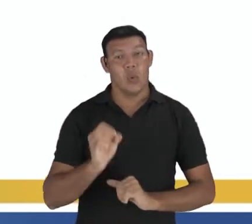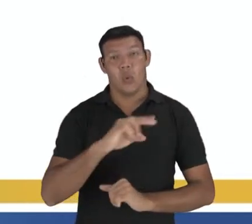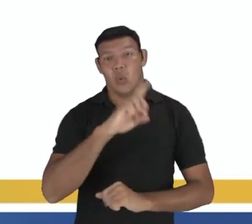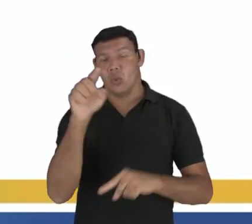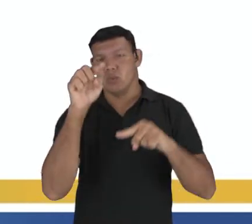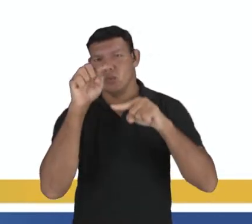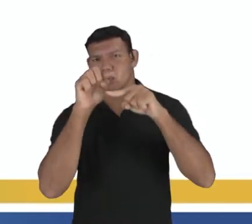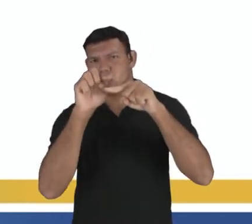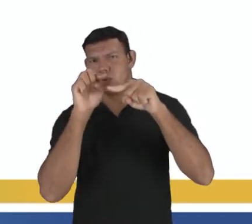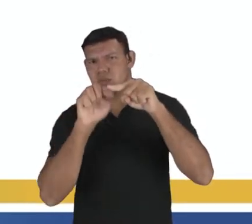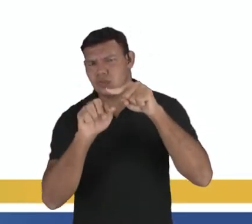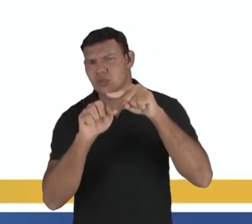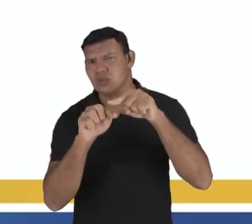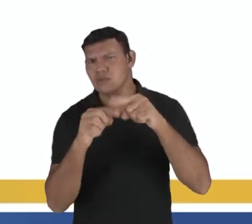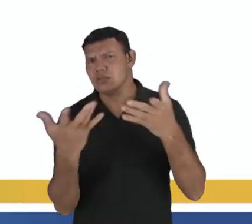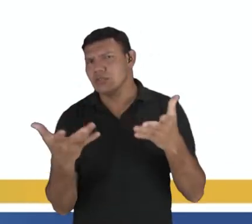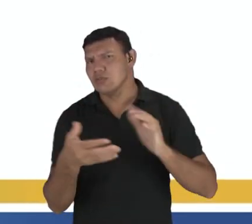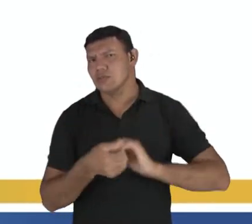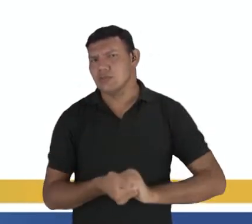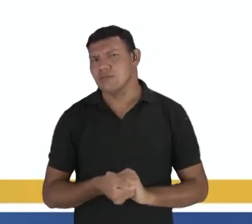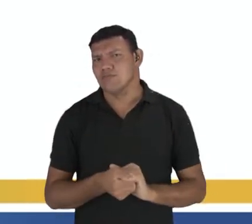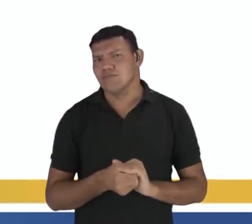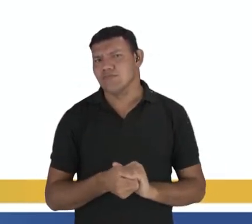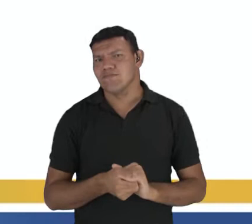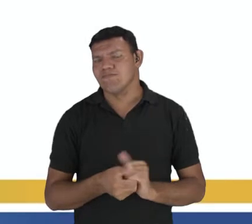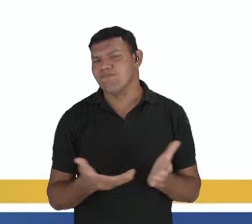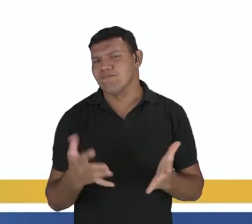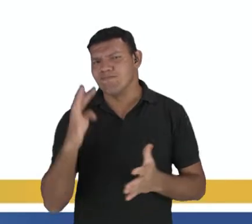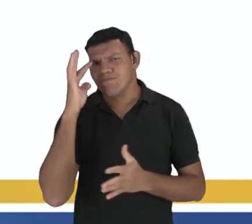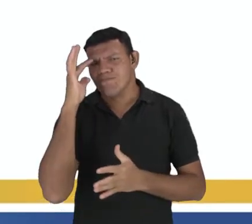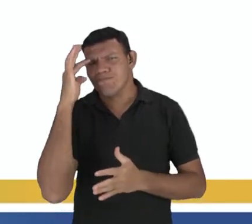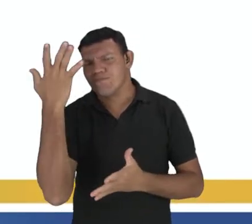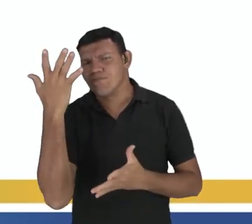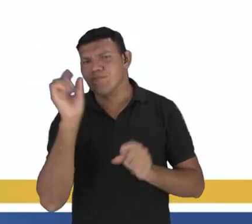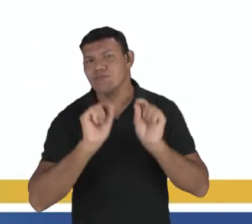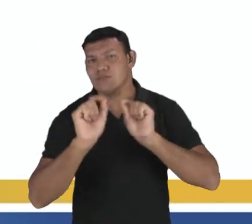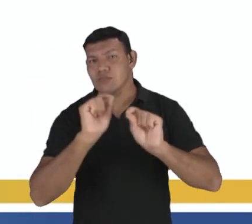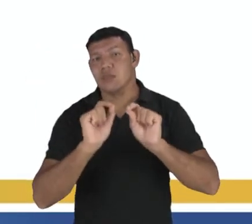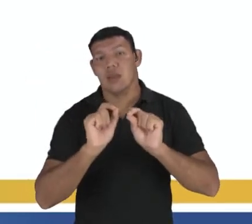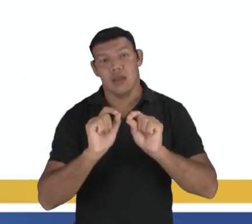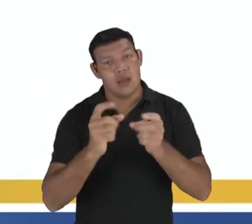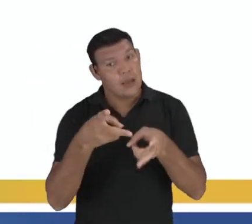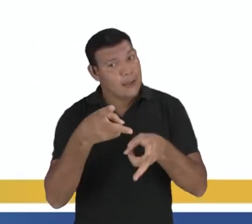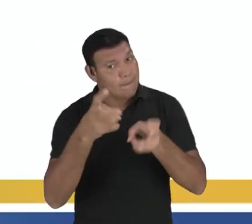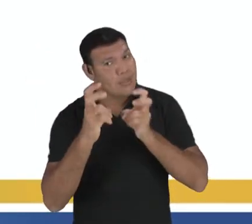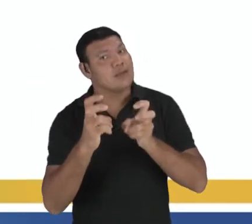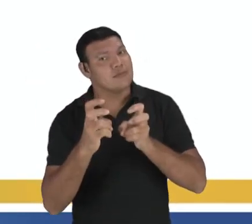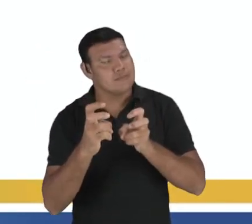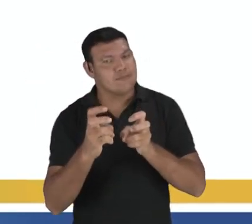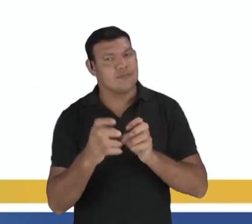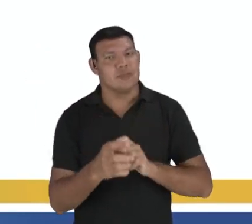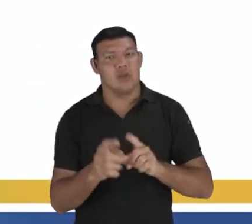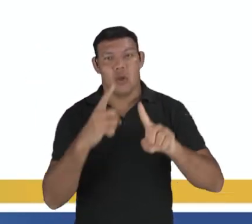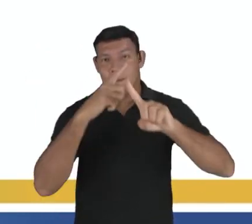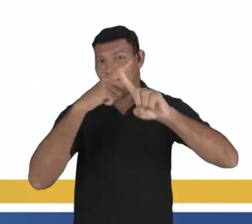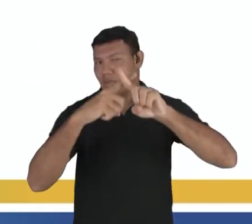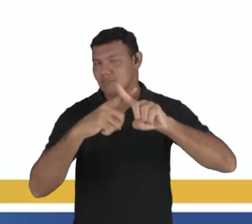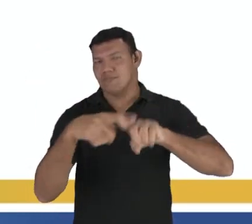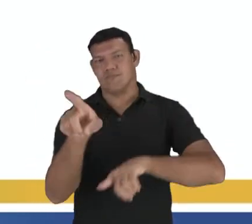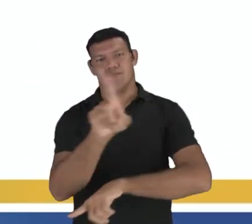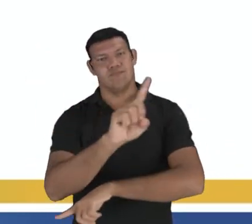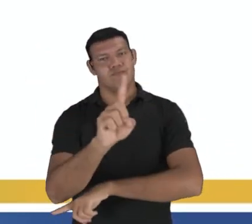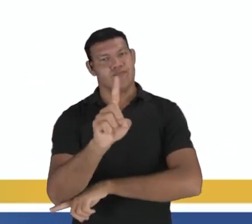ou nós dividimos por outro valor? O que vocês acham? Então, nesse caso, você vai perceber que nós não